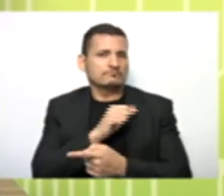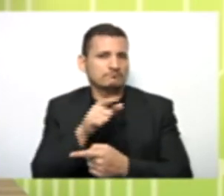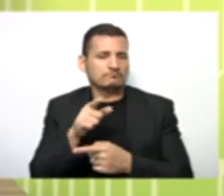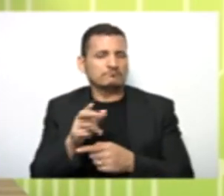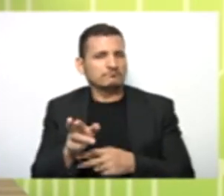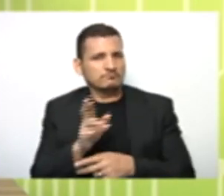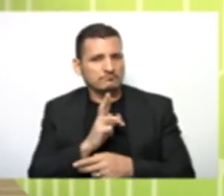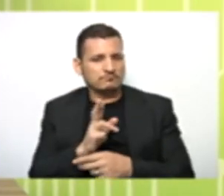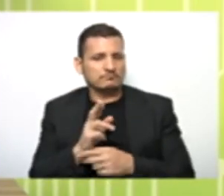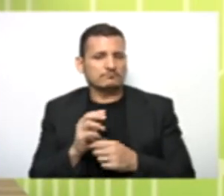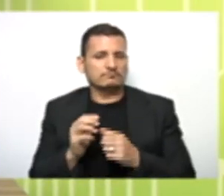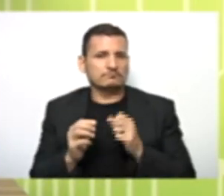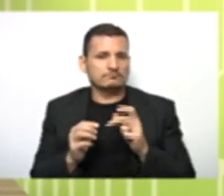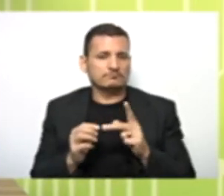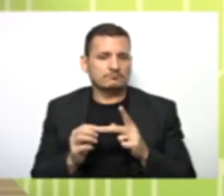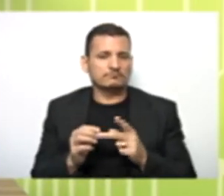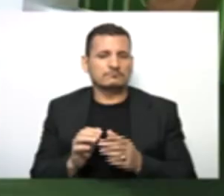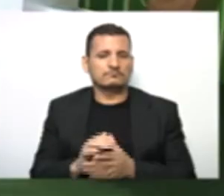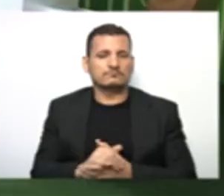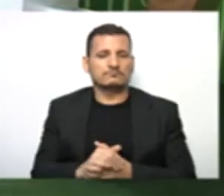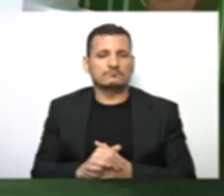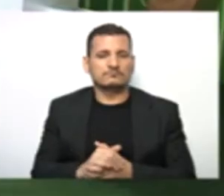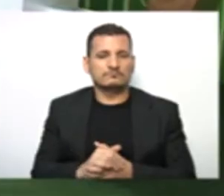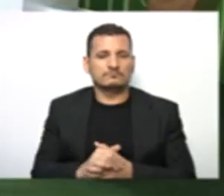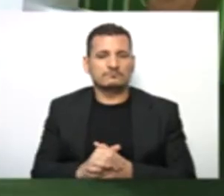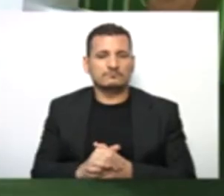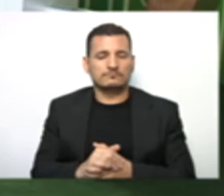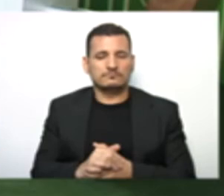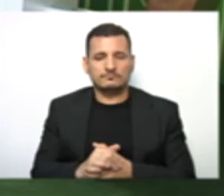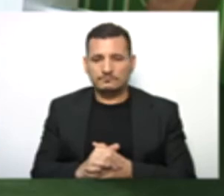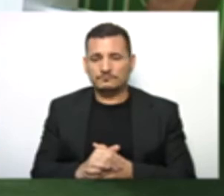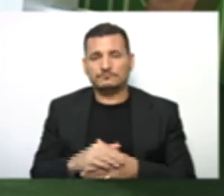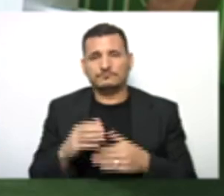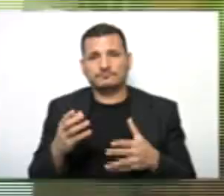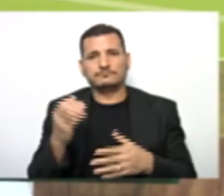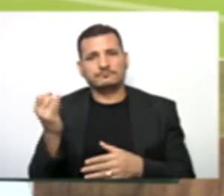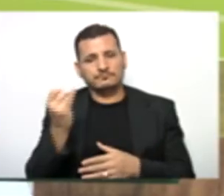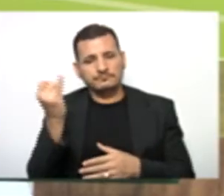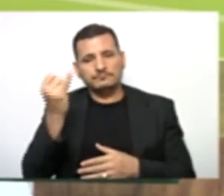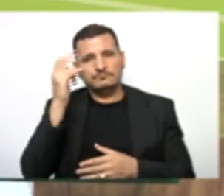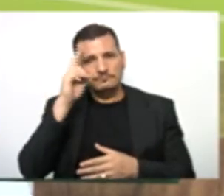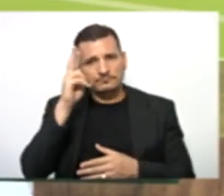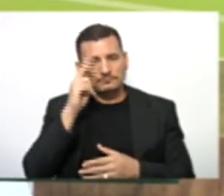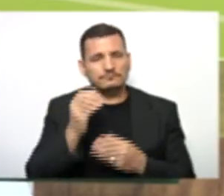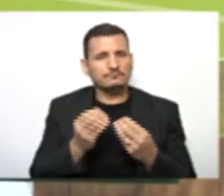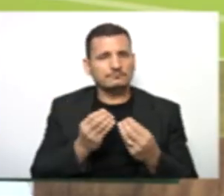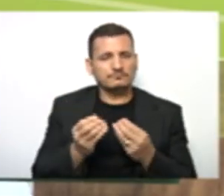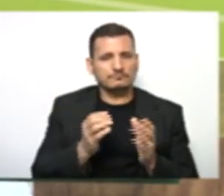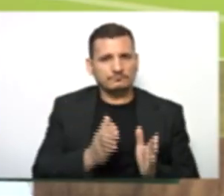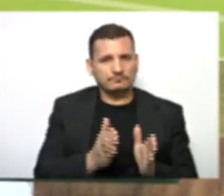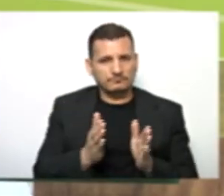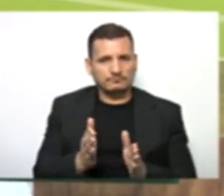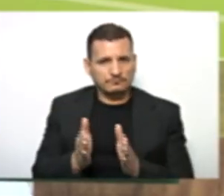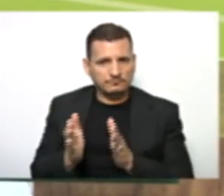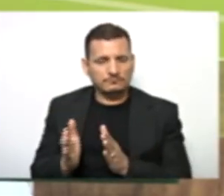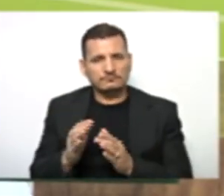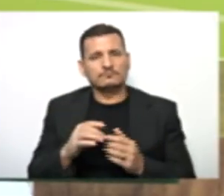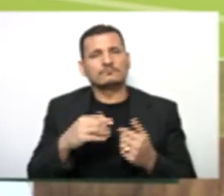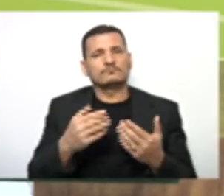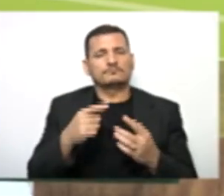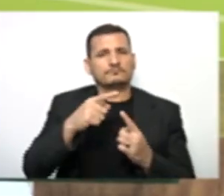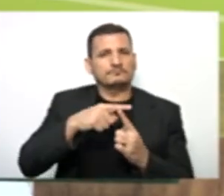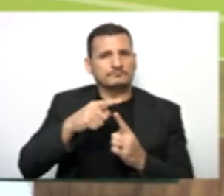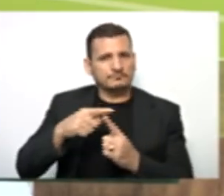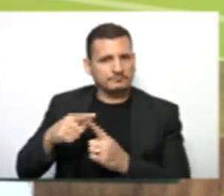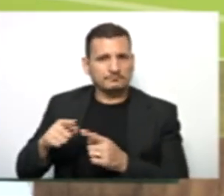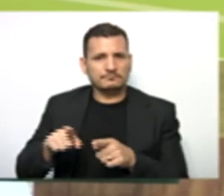associação. Então, Isso. a gente chama junto aqui. Isso. Então, é importante lembrar o que são as etapas desse processo e quais são os tipos